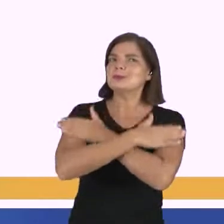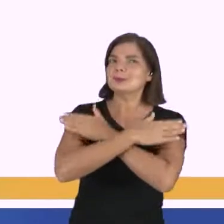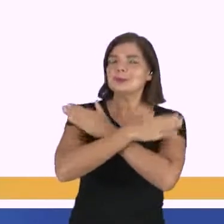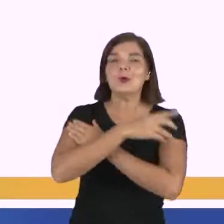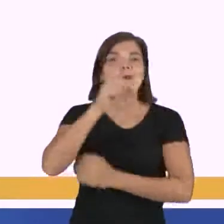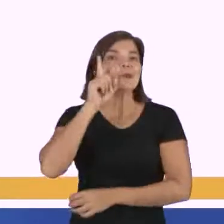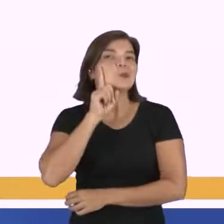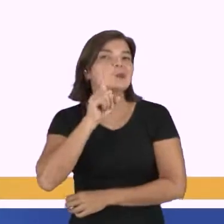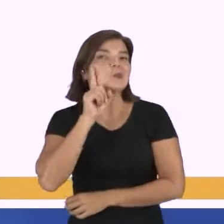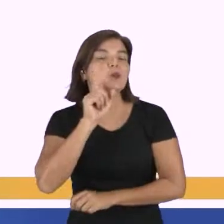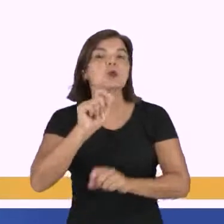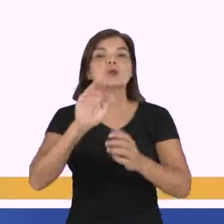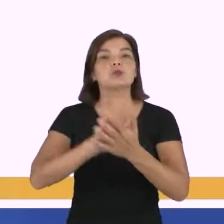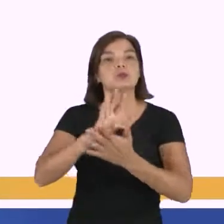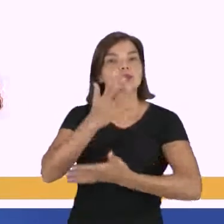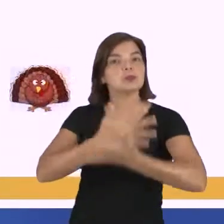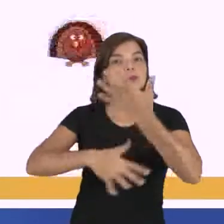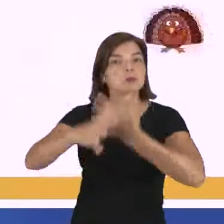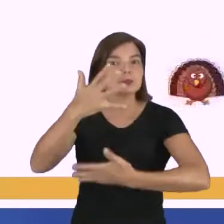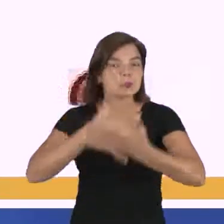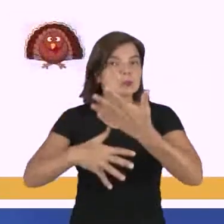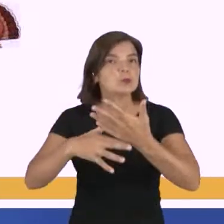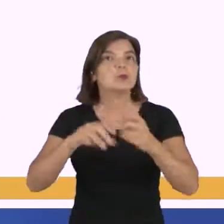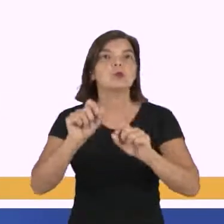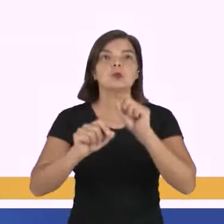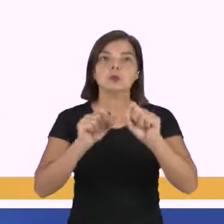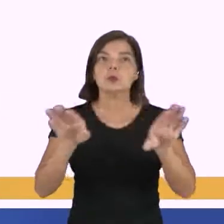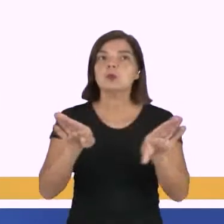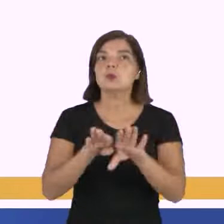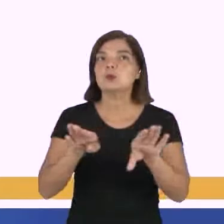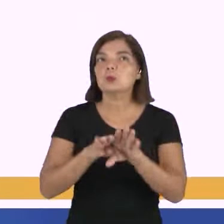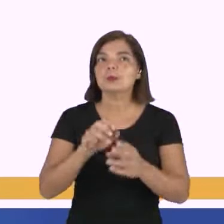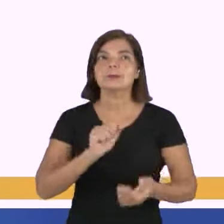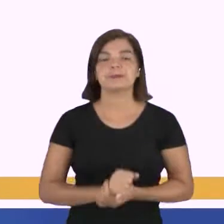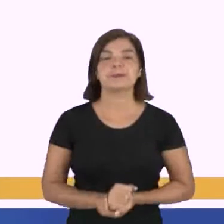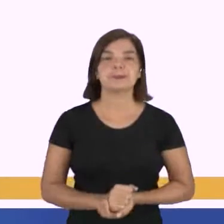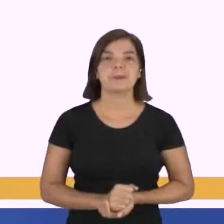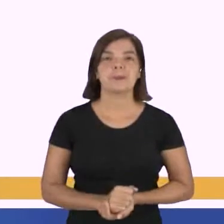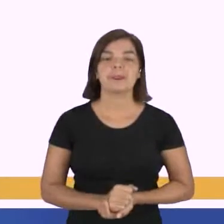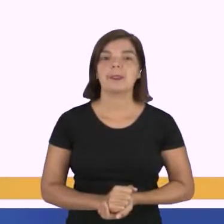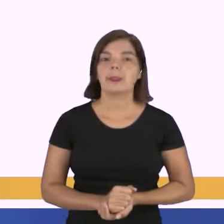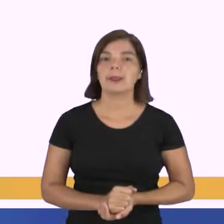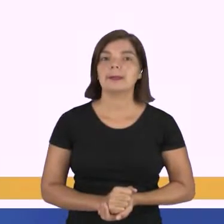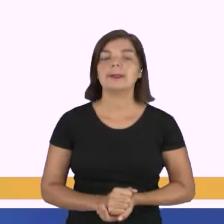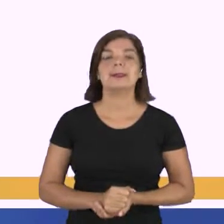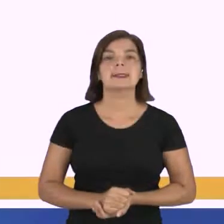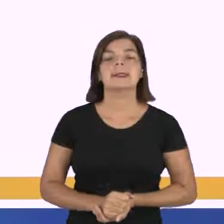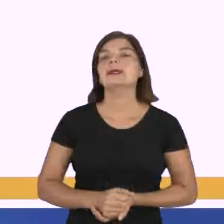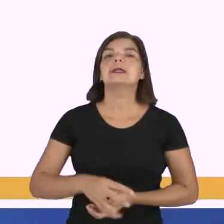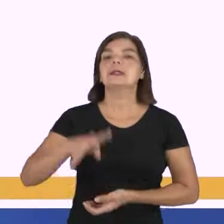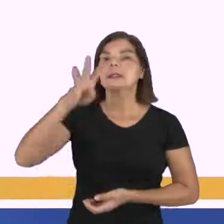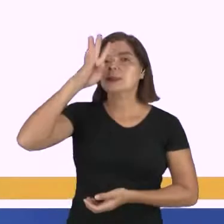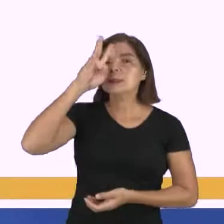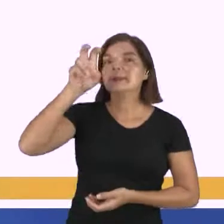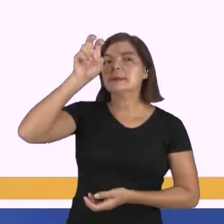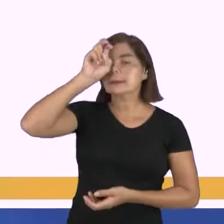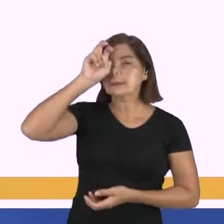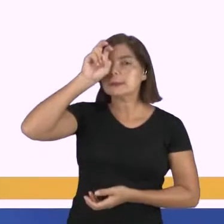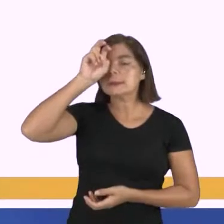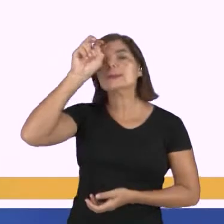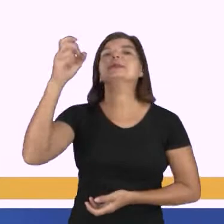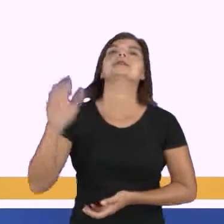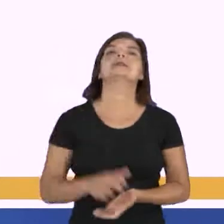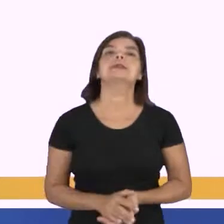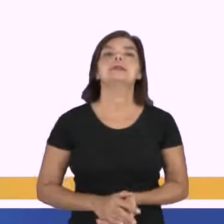nos Estados Unidos é celebrado no Fourth Thursday of November, que seria na quarta quinta-feira de novembro, e